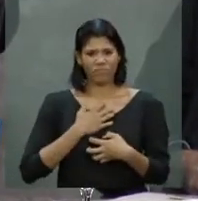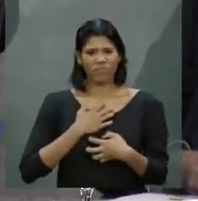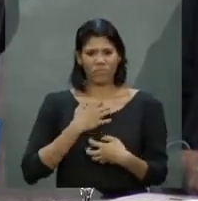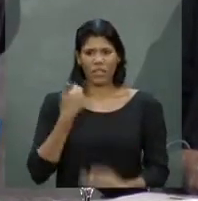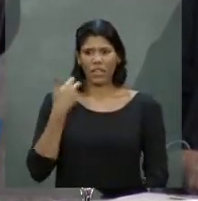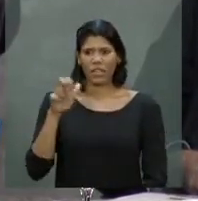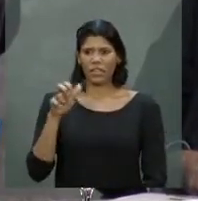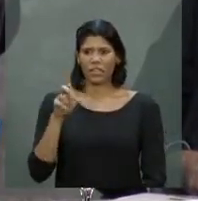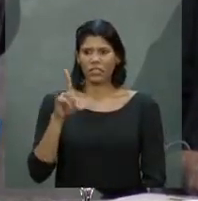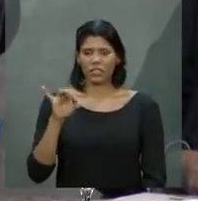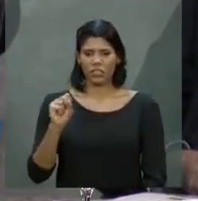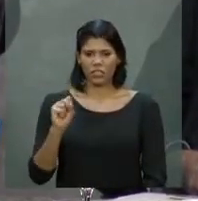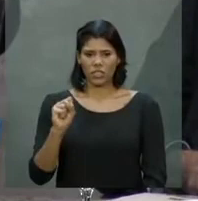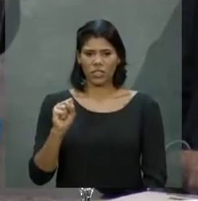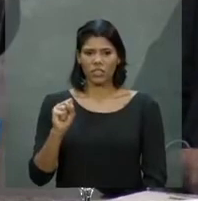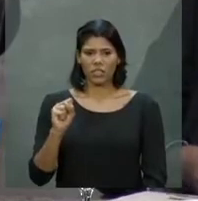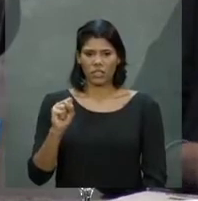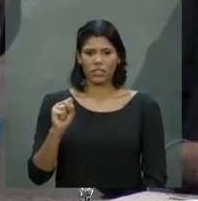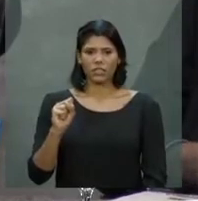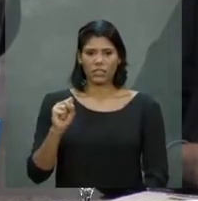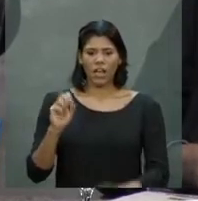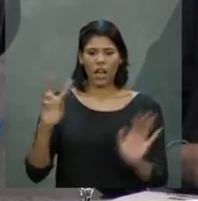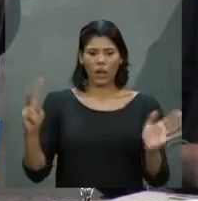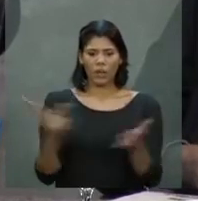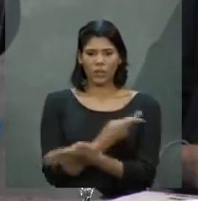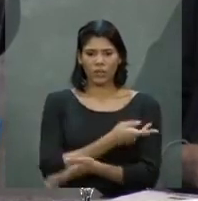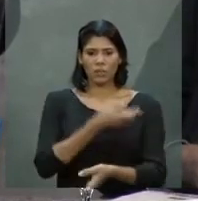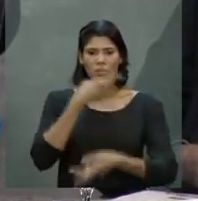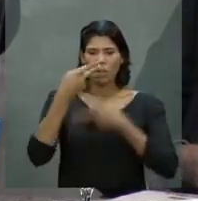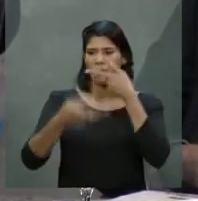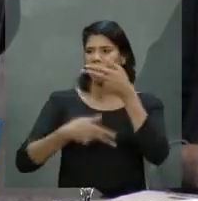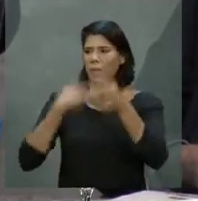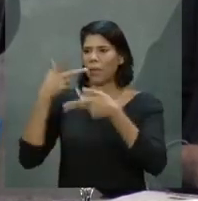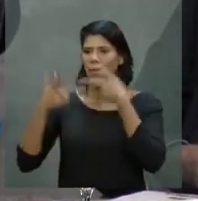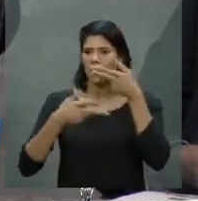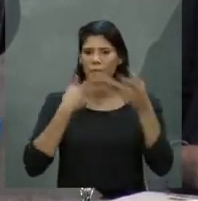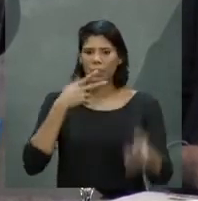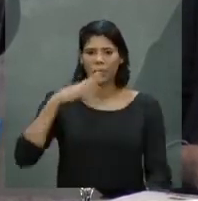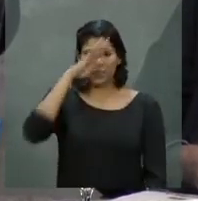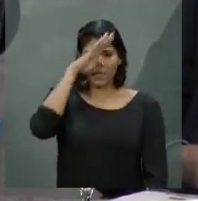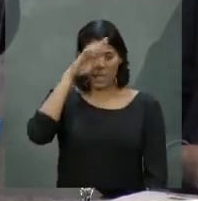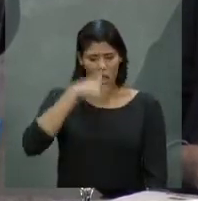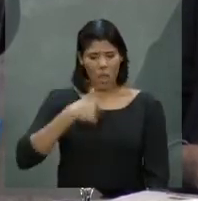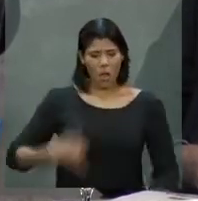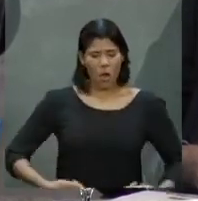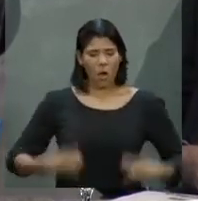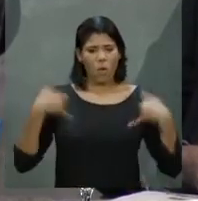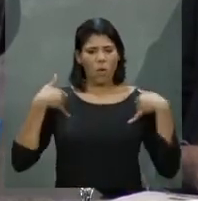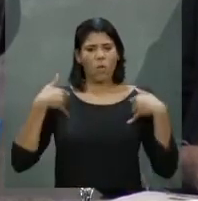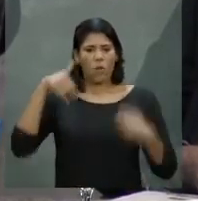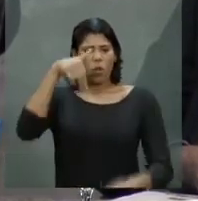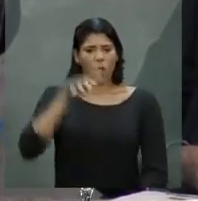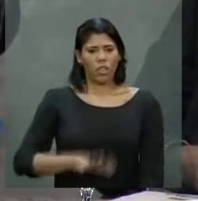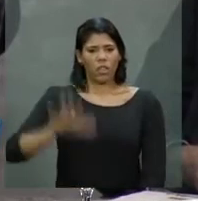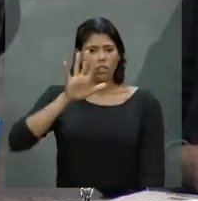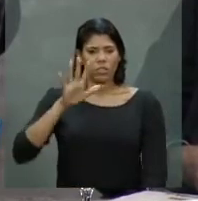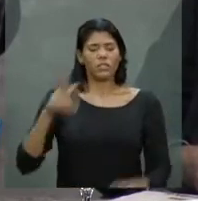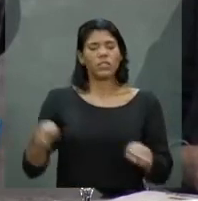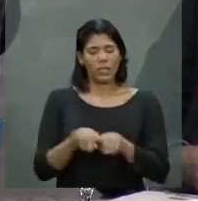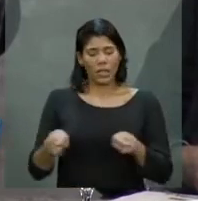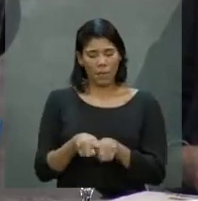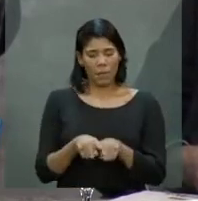dias, de respeitar 2 vezes pelo presidente da República. Primeiro, como nordestino que sou e tenho muito orgulho de ser nordestino. E segundo, como